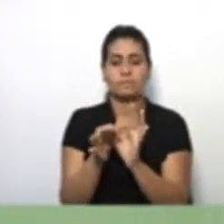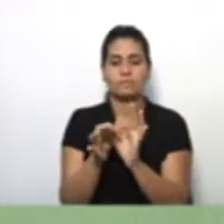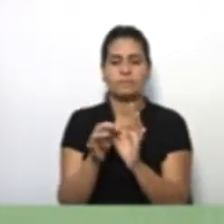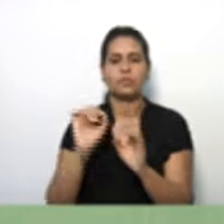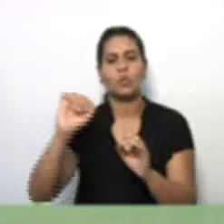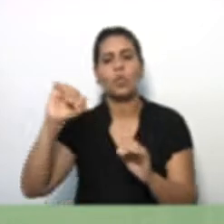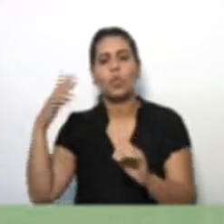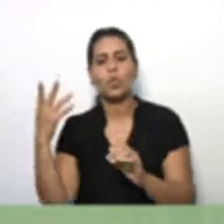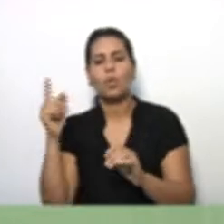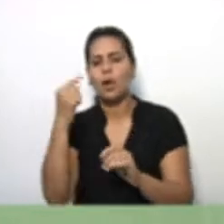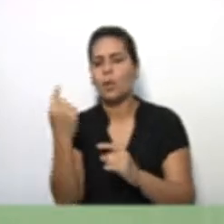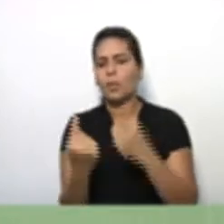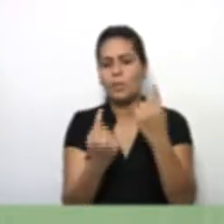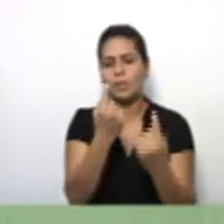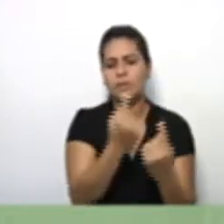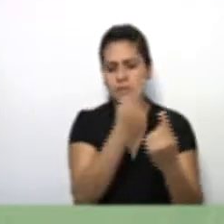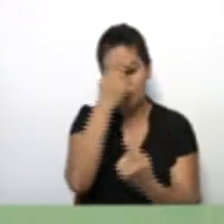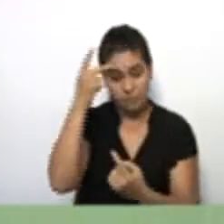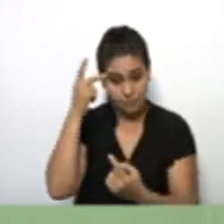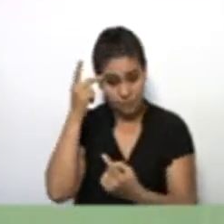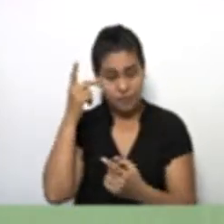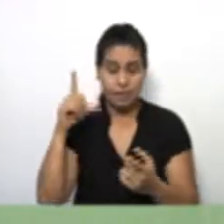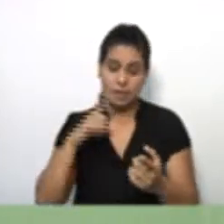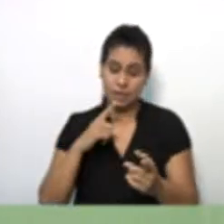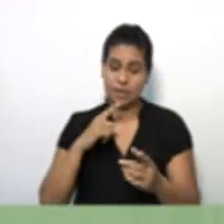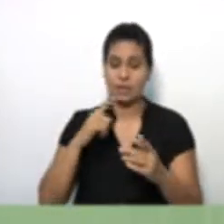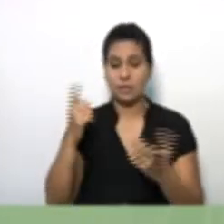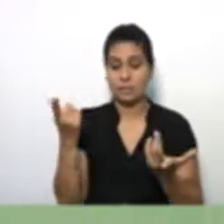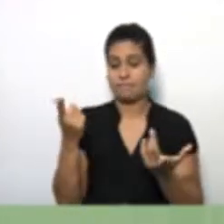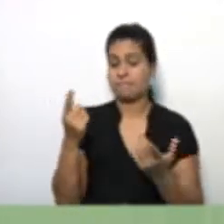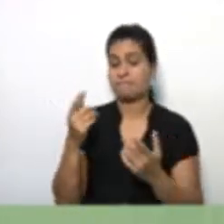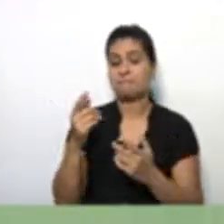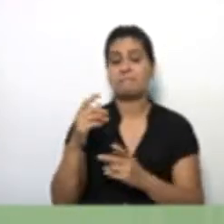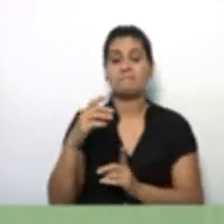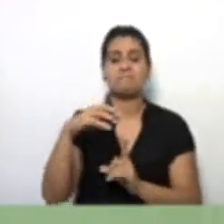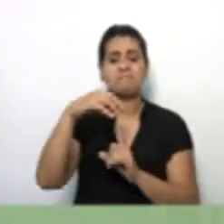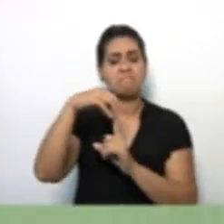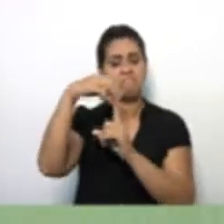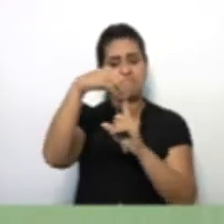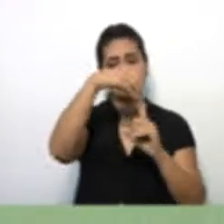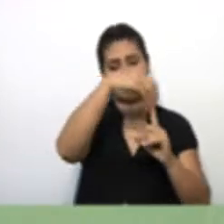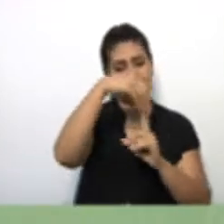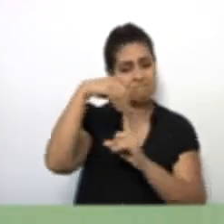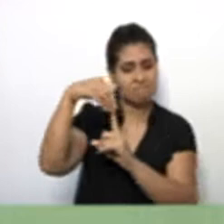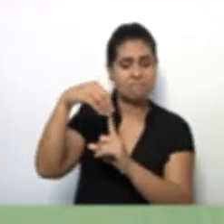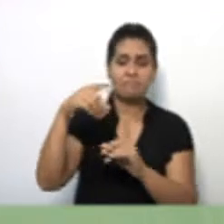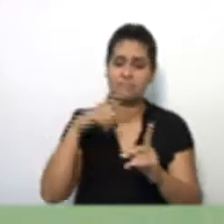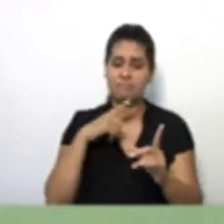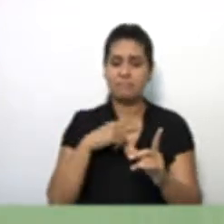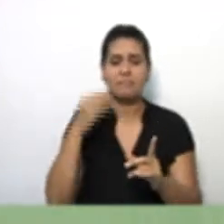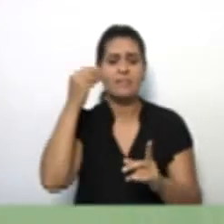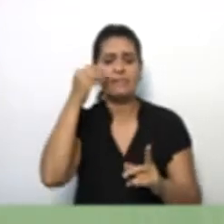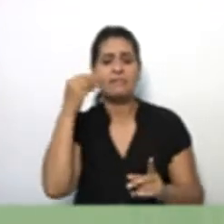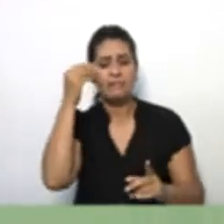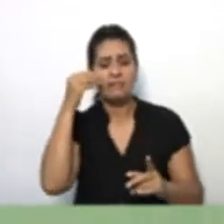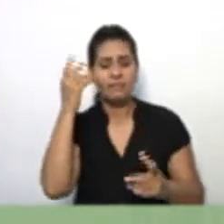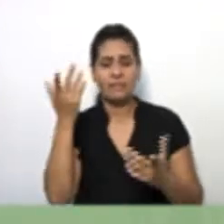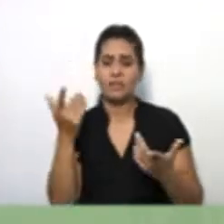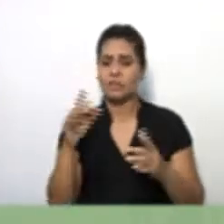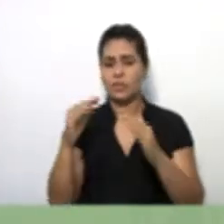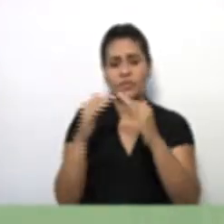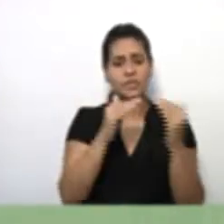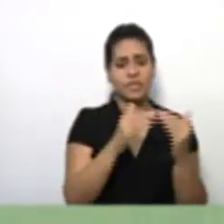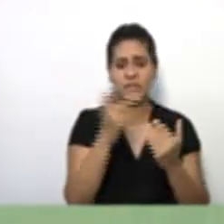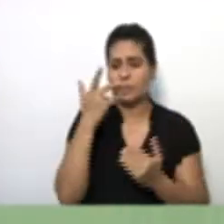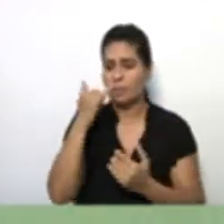quê? Cada um de você e o teu outro colega aí, ó, cada participante, você, o seu vizinho, seu pai,